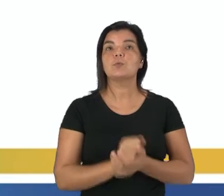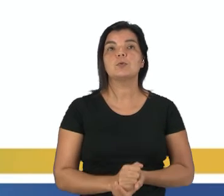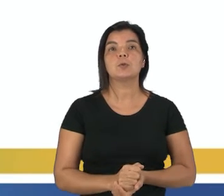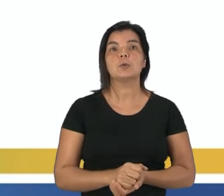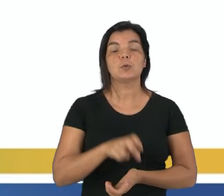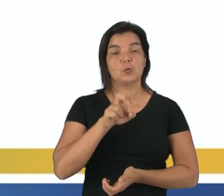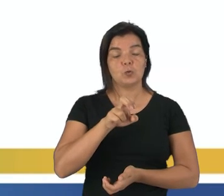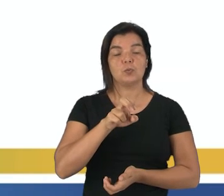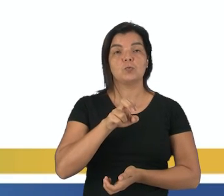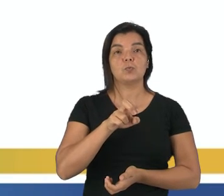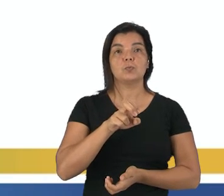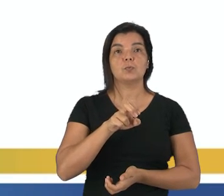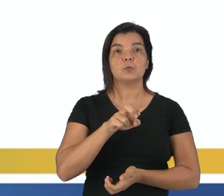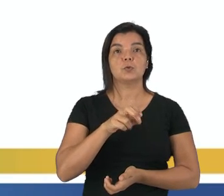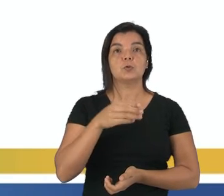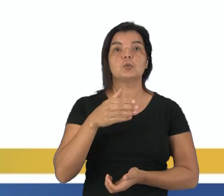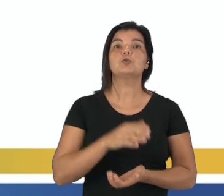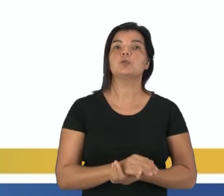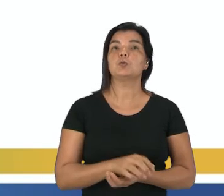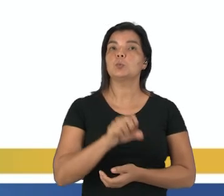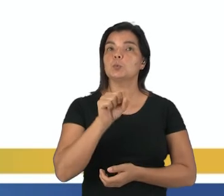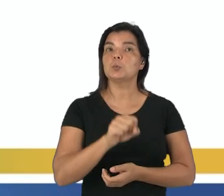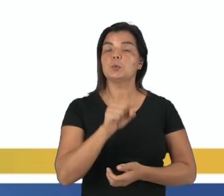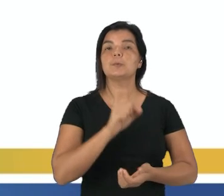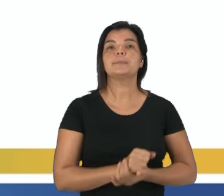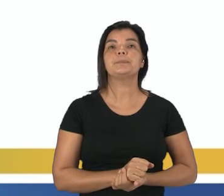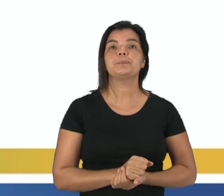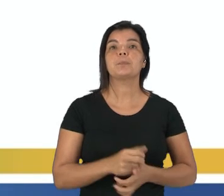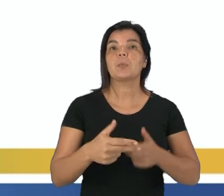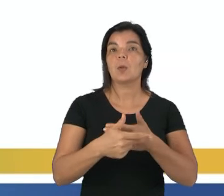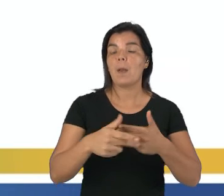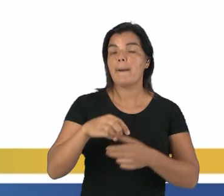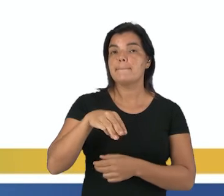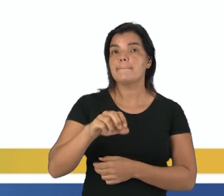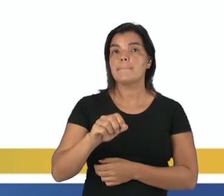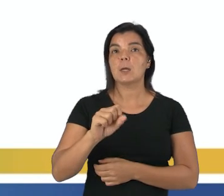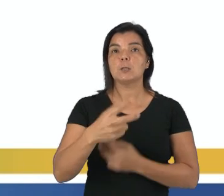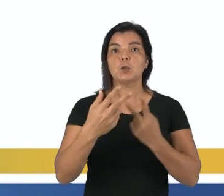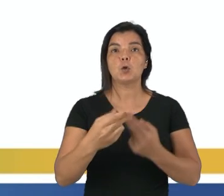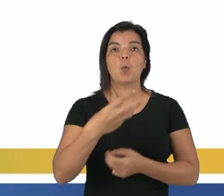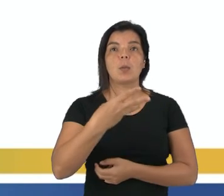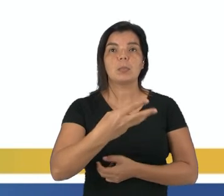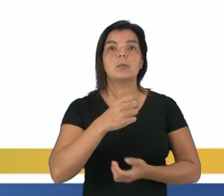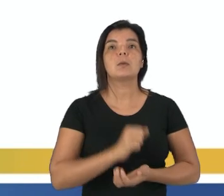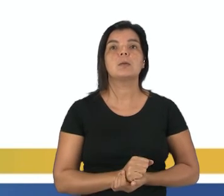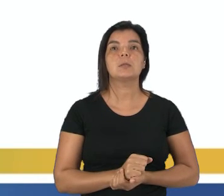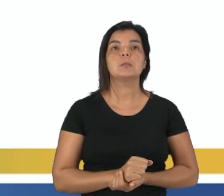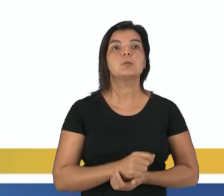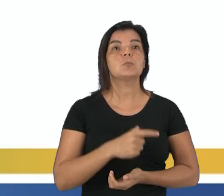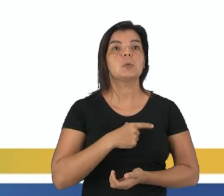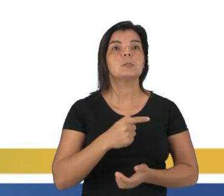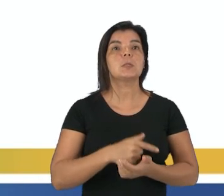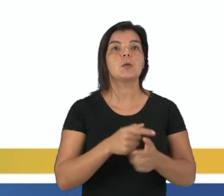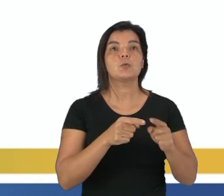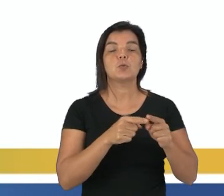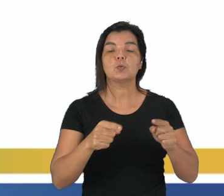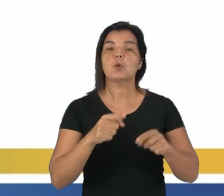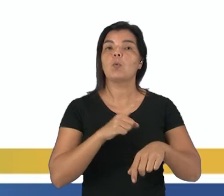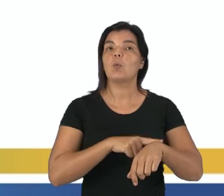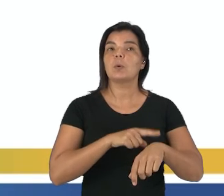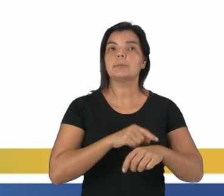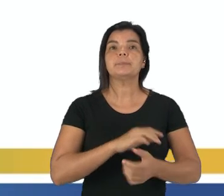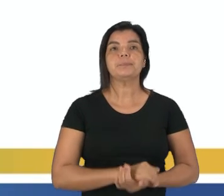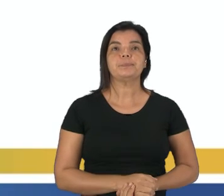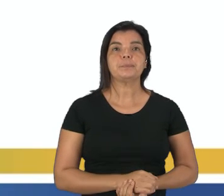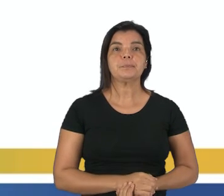movimento, a quantidade de movimento no instante de 5 segundos, né? A massa é igual a 3 e obedece à seguinte